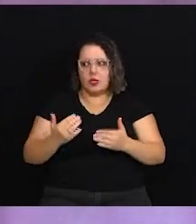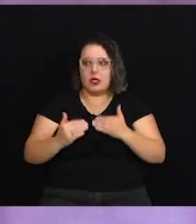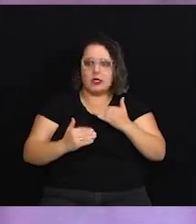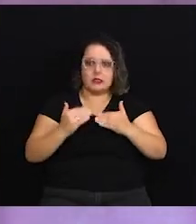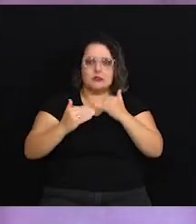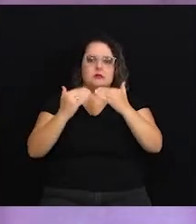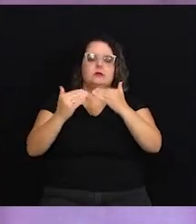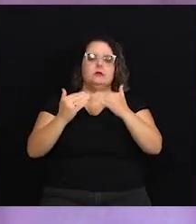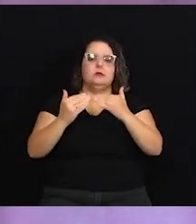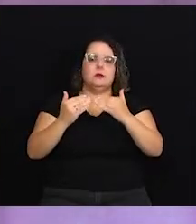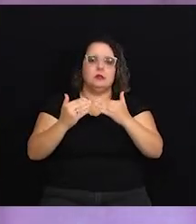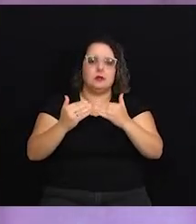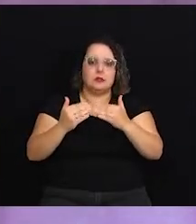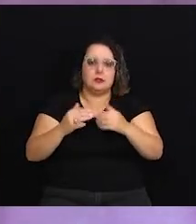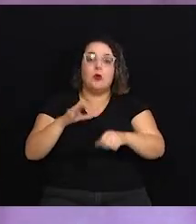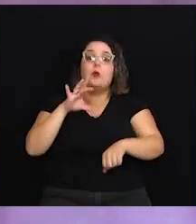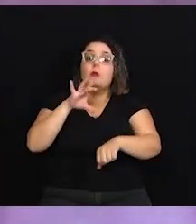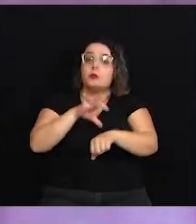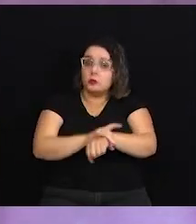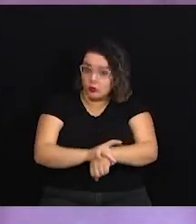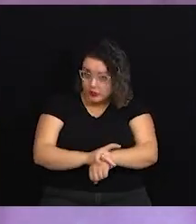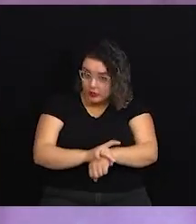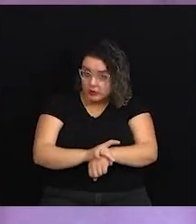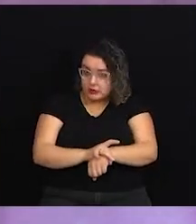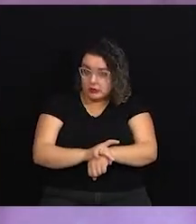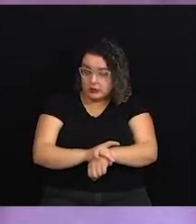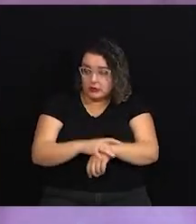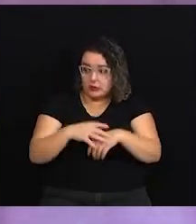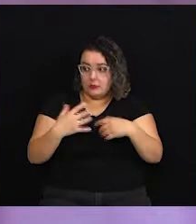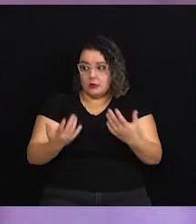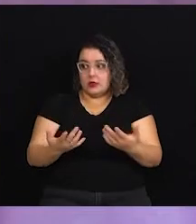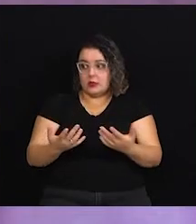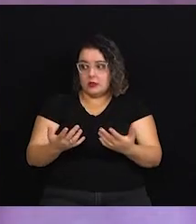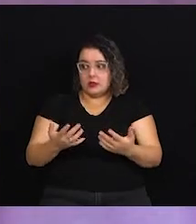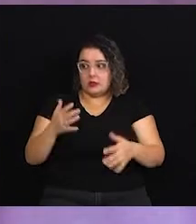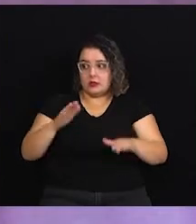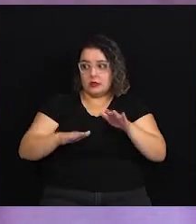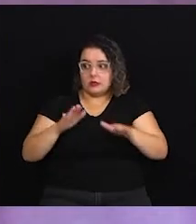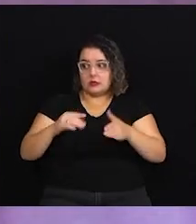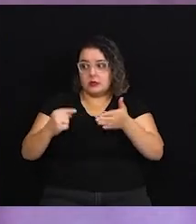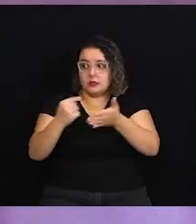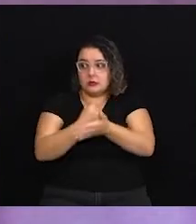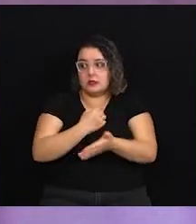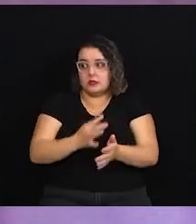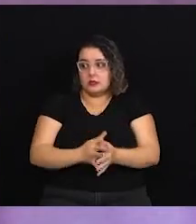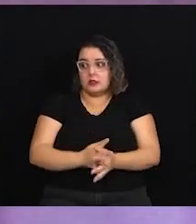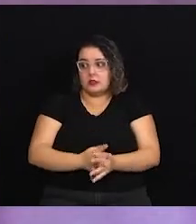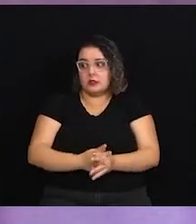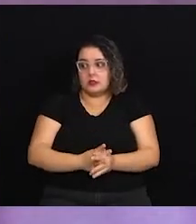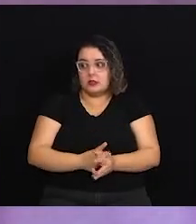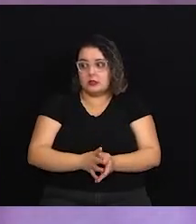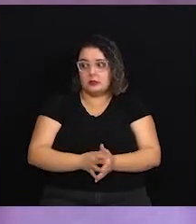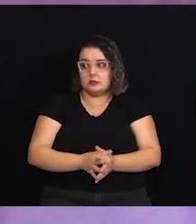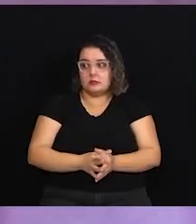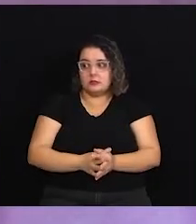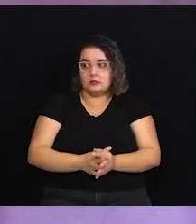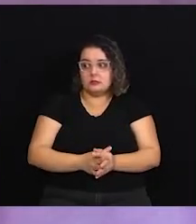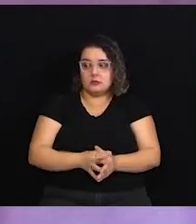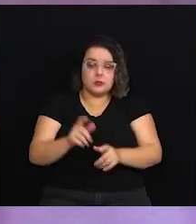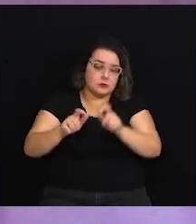a desenvolver Aprecia como doença mas um ponto eu acho que muitas vezes que só pergunta é